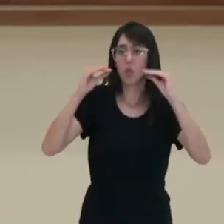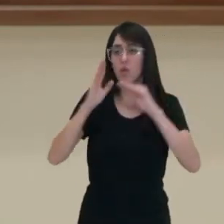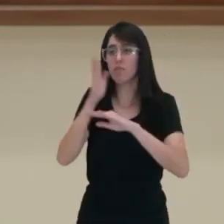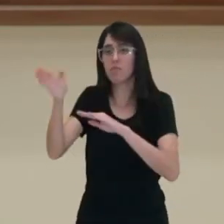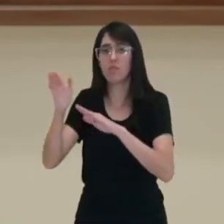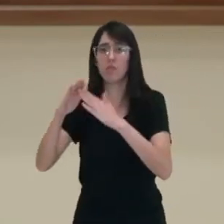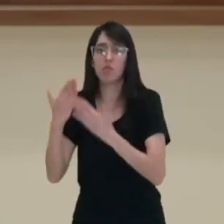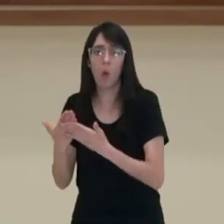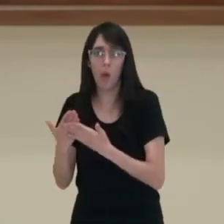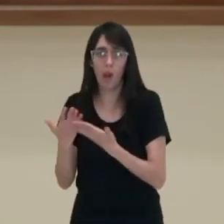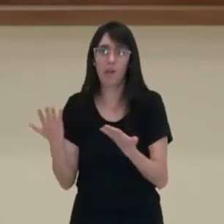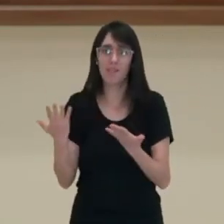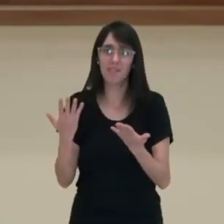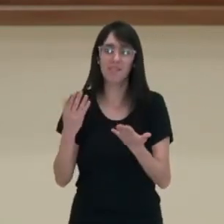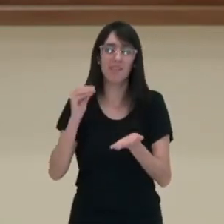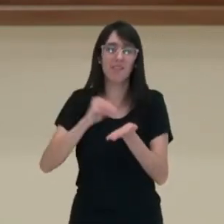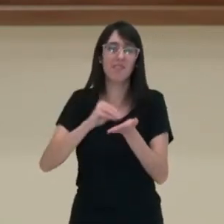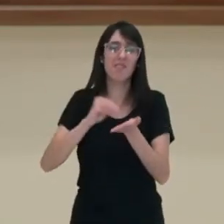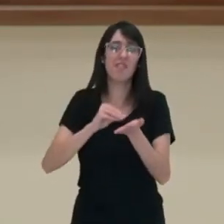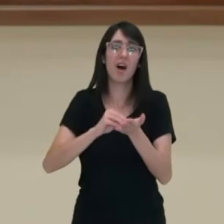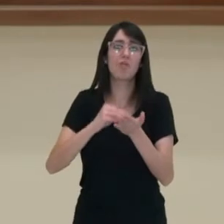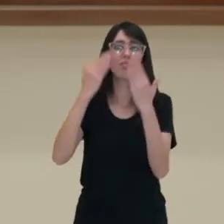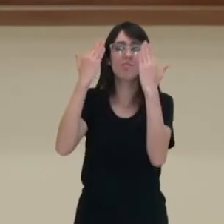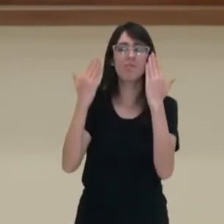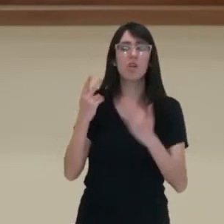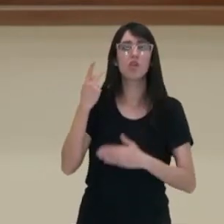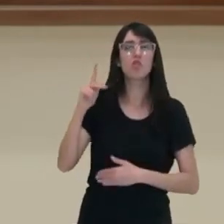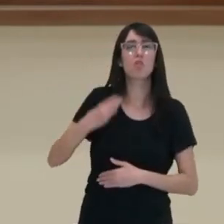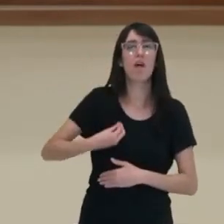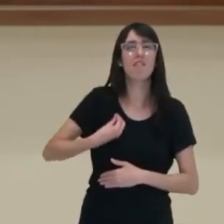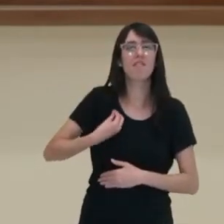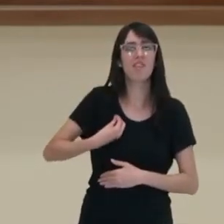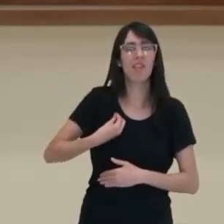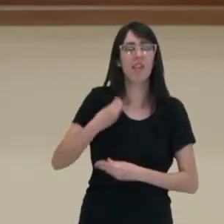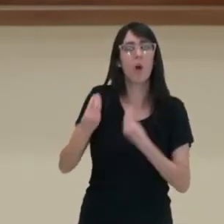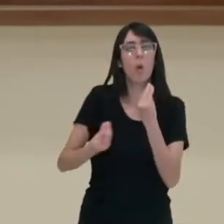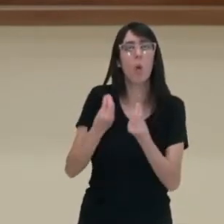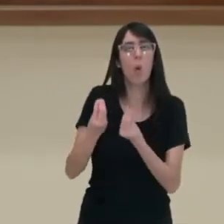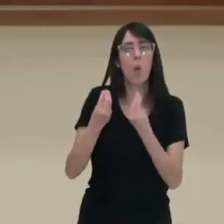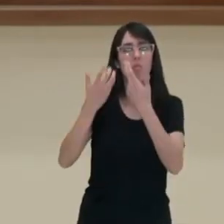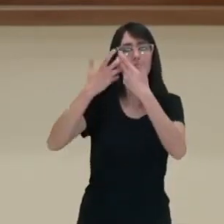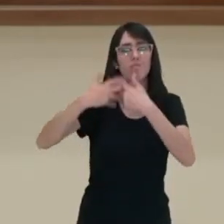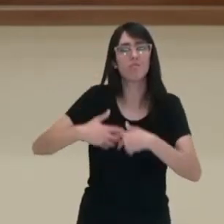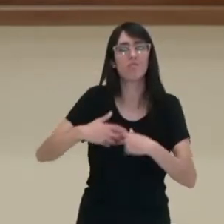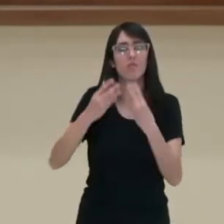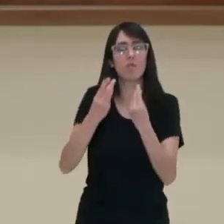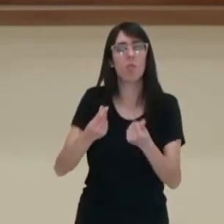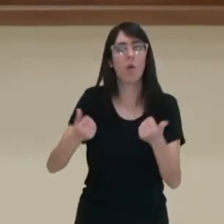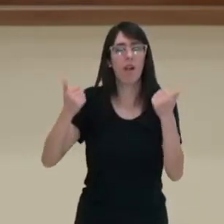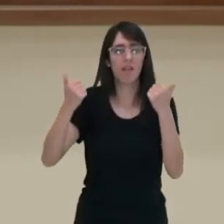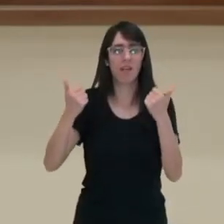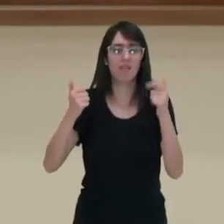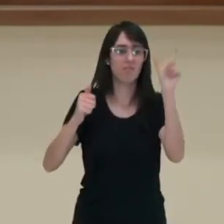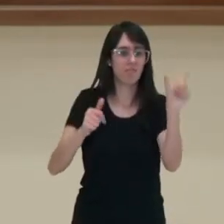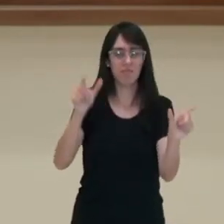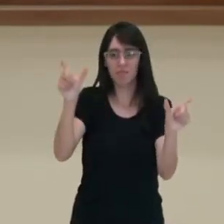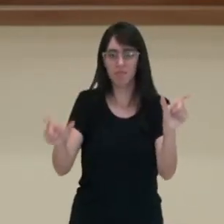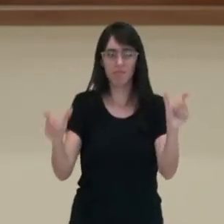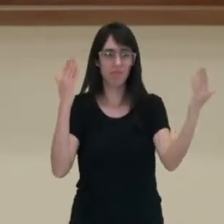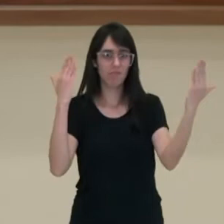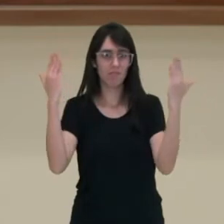discurso meritocrático ignora completamente essas diferenças sociais entre os dois sujeitos, enfatizando que